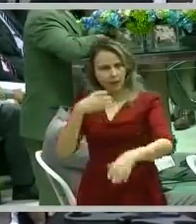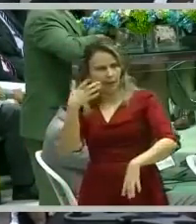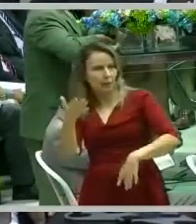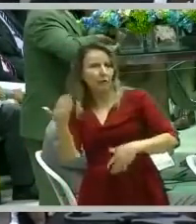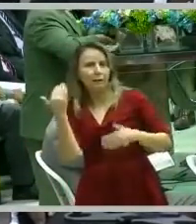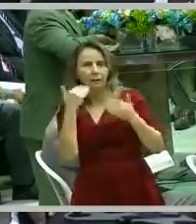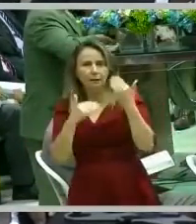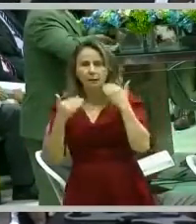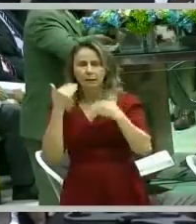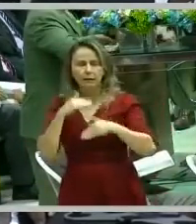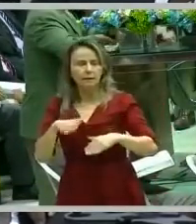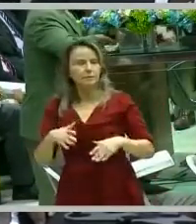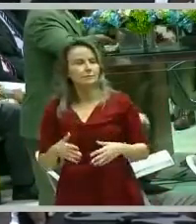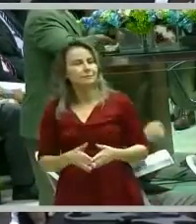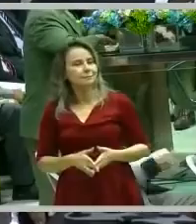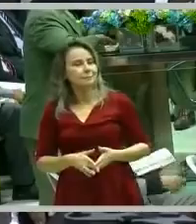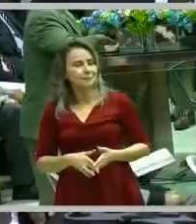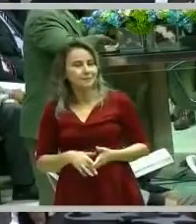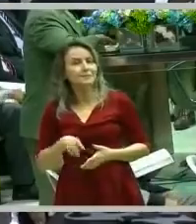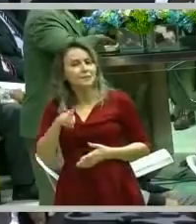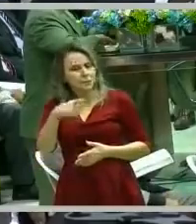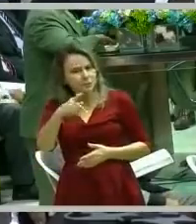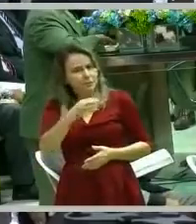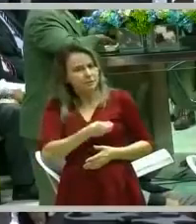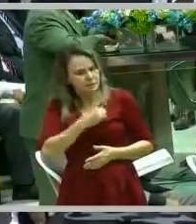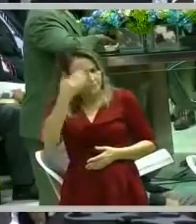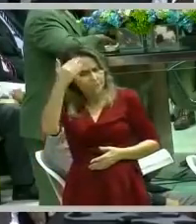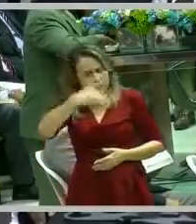Meu irmão, não tem explicação. A tua vida prova quem tu és.